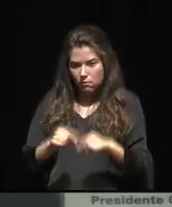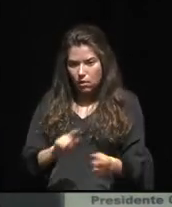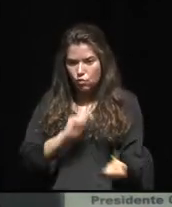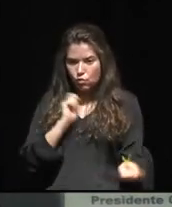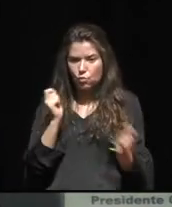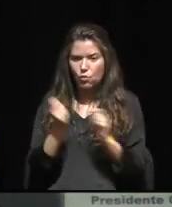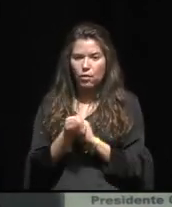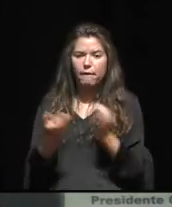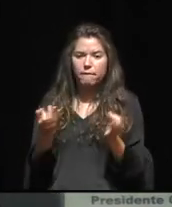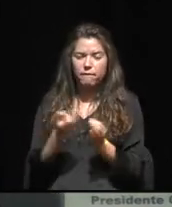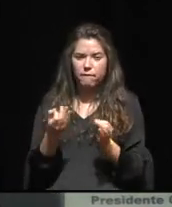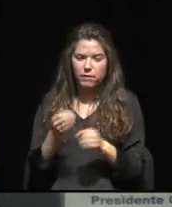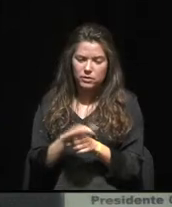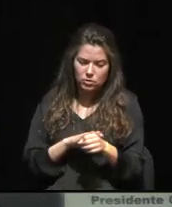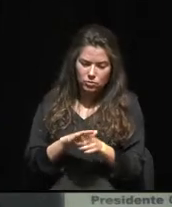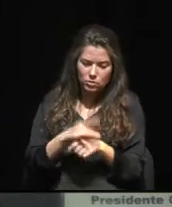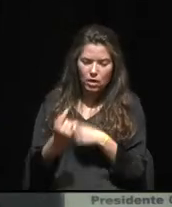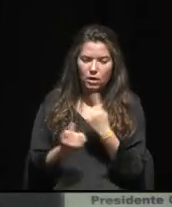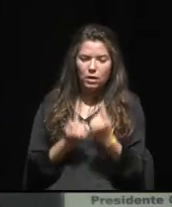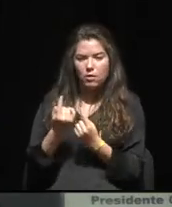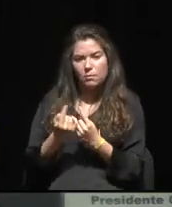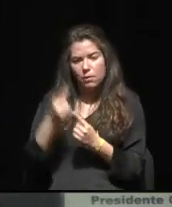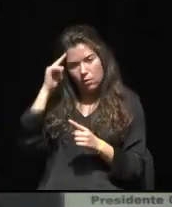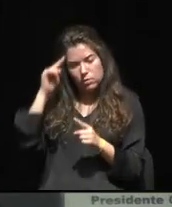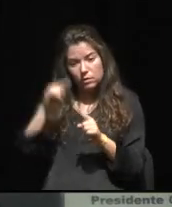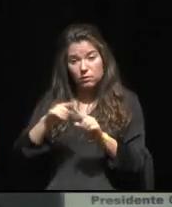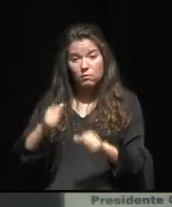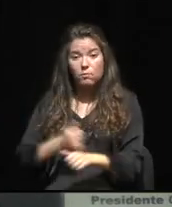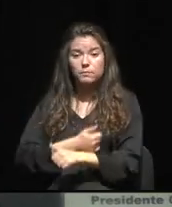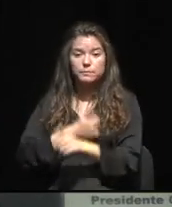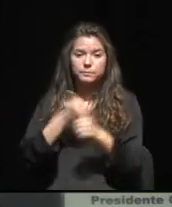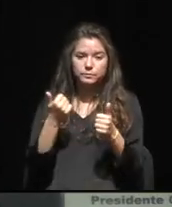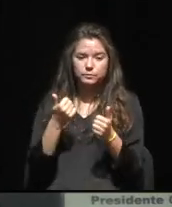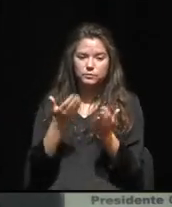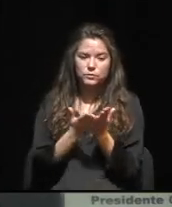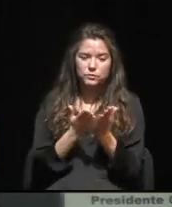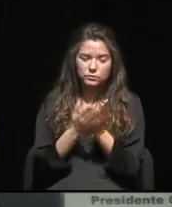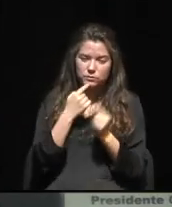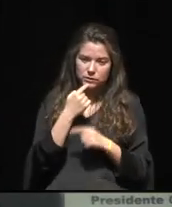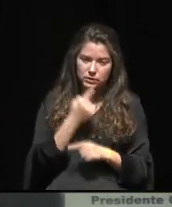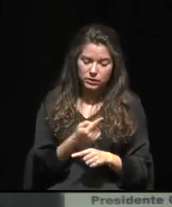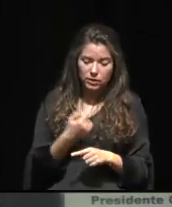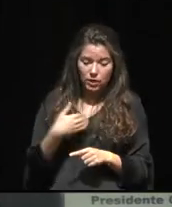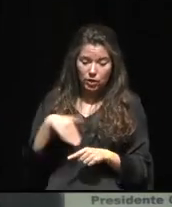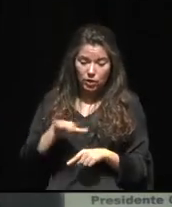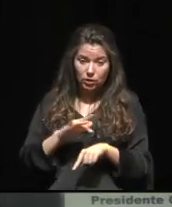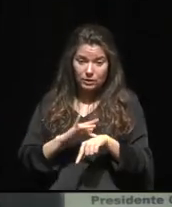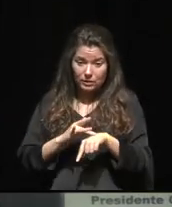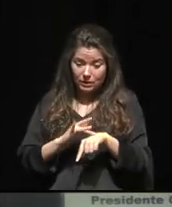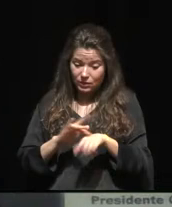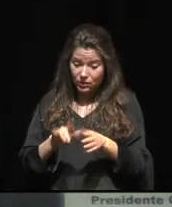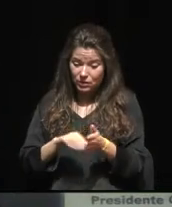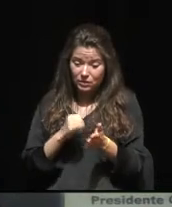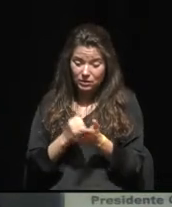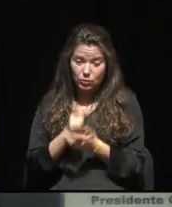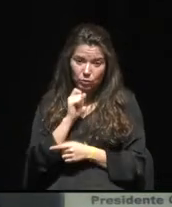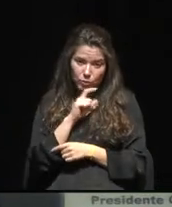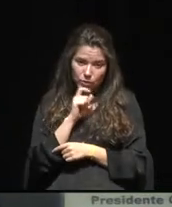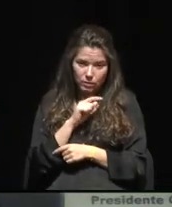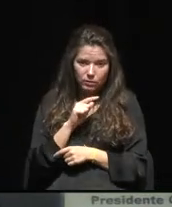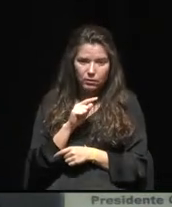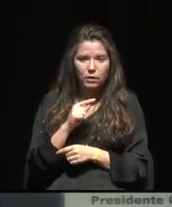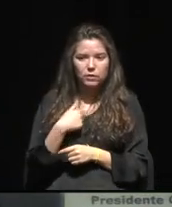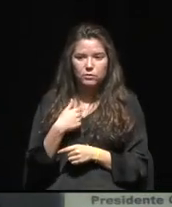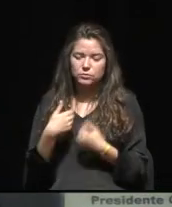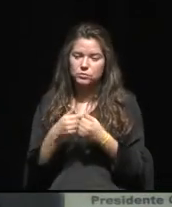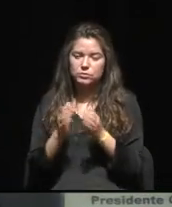alteração n alguns casos de de melhoria relativamente ao que o estudo indicava nós fomos sensíveis sempre que possível àquilo que foi indicado